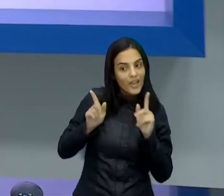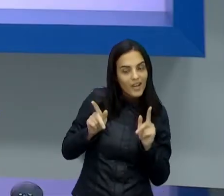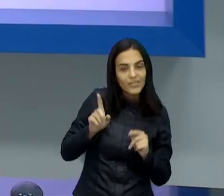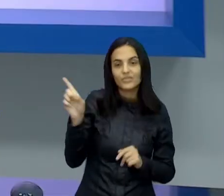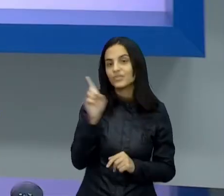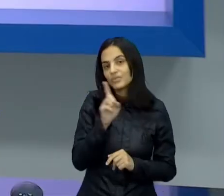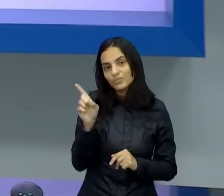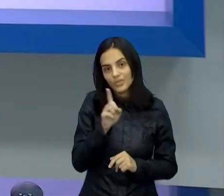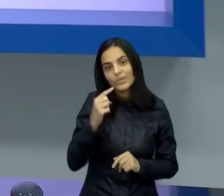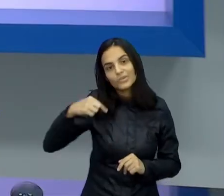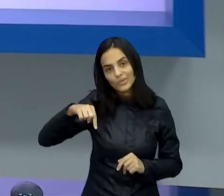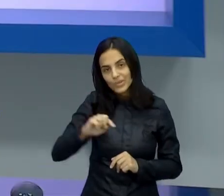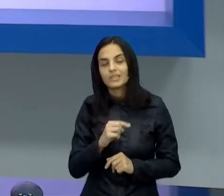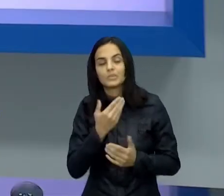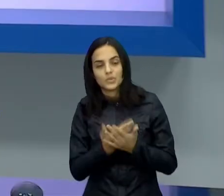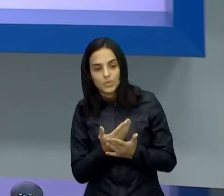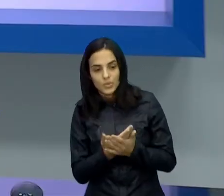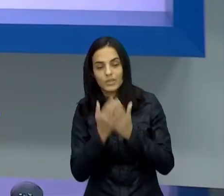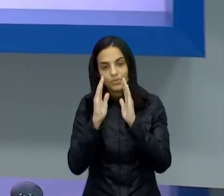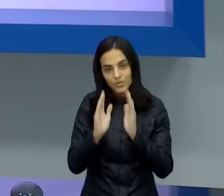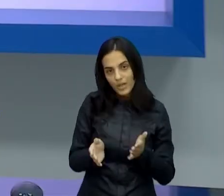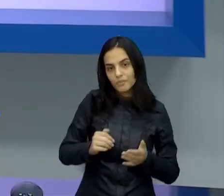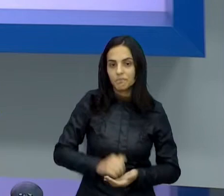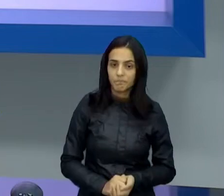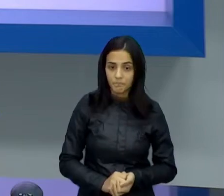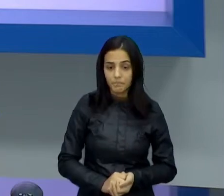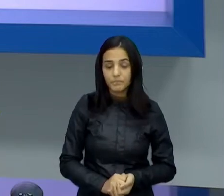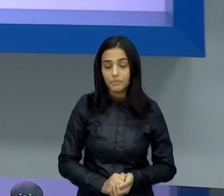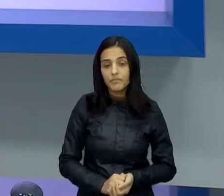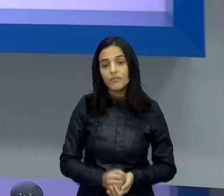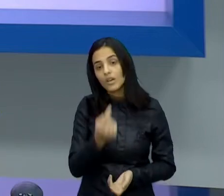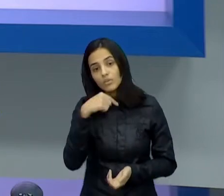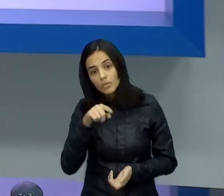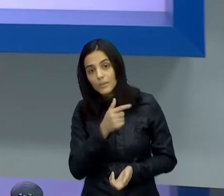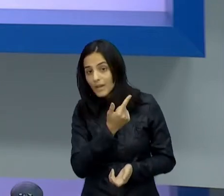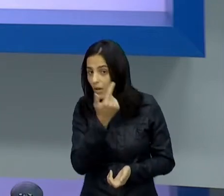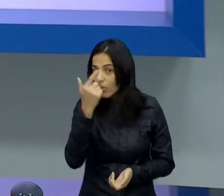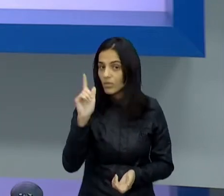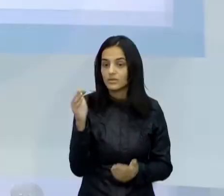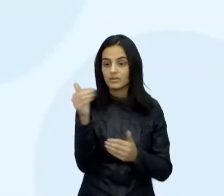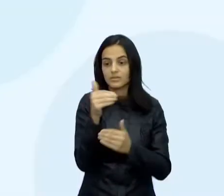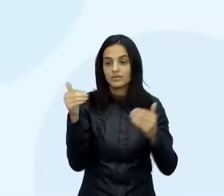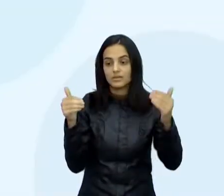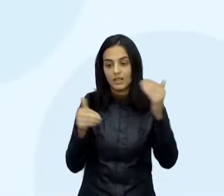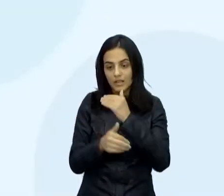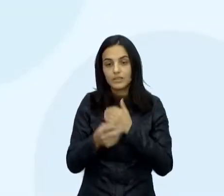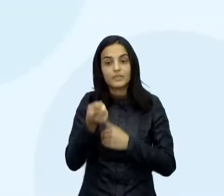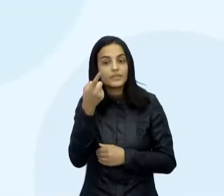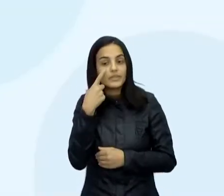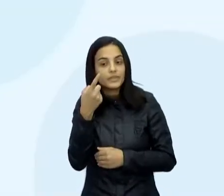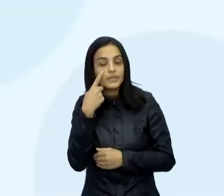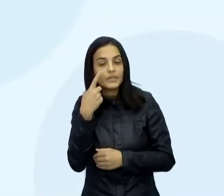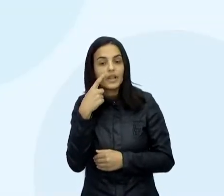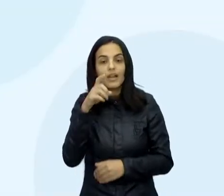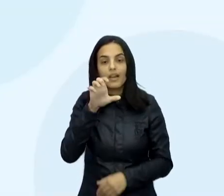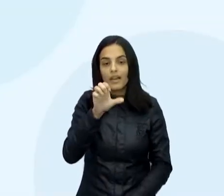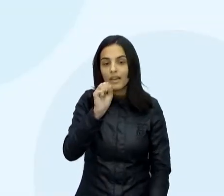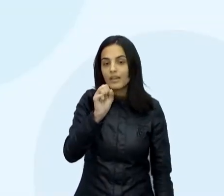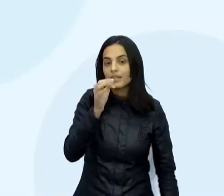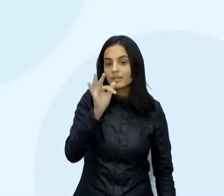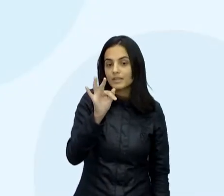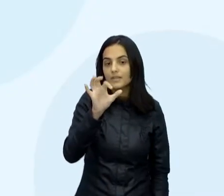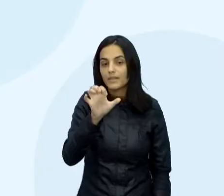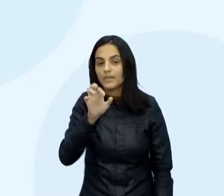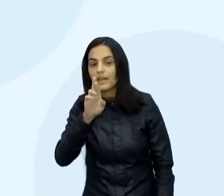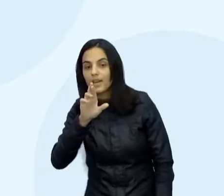dos elementos que nós estamos estudando aqui. Tanto é que nós vamos lá para a próxima tela e vamos ver aí as esferas terrestres aí